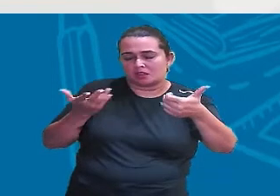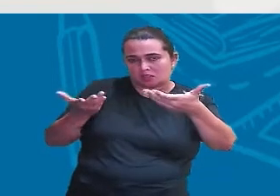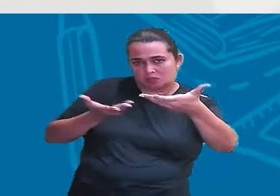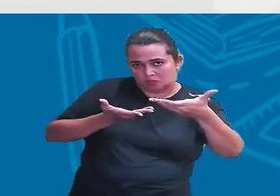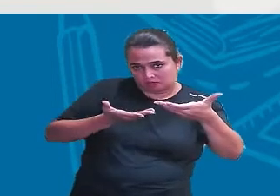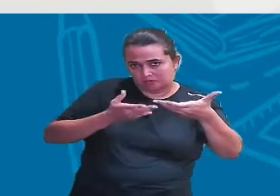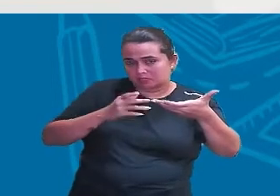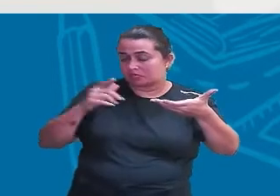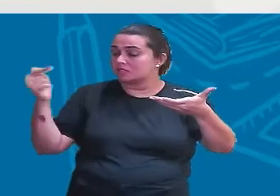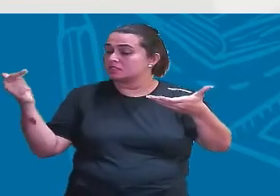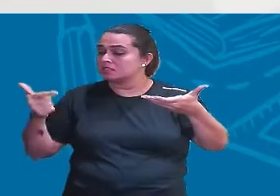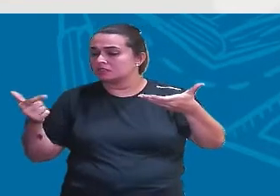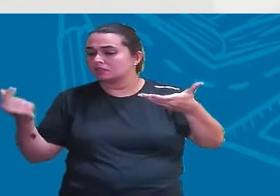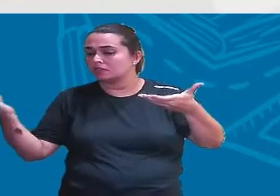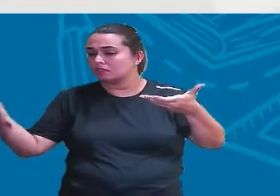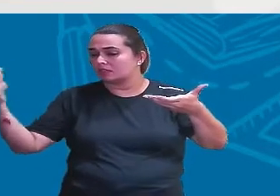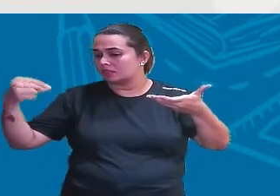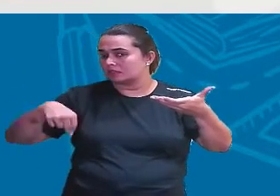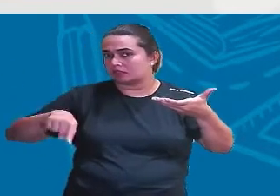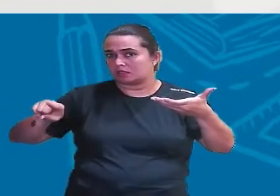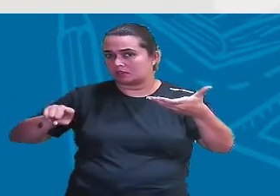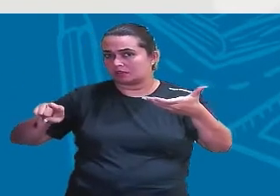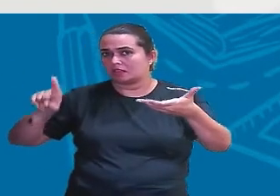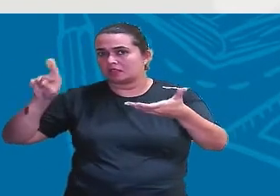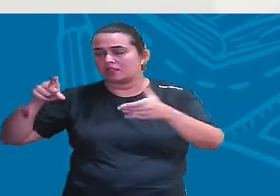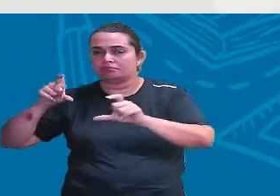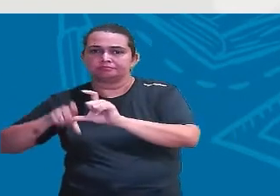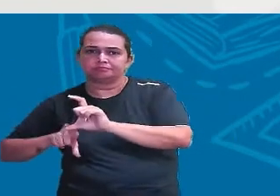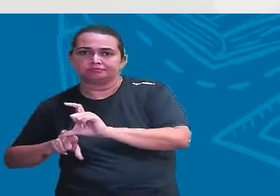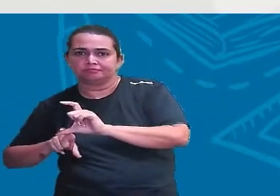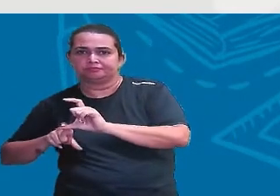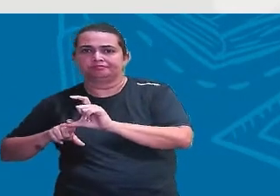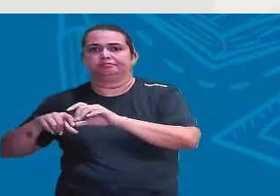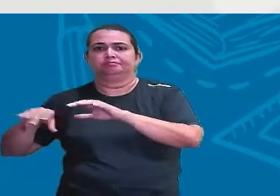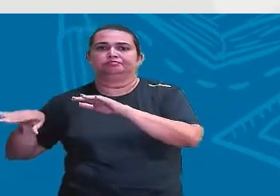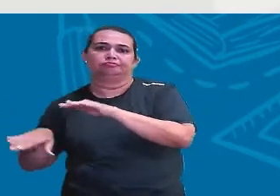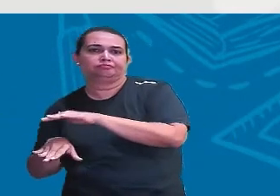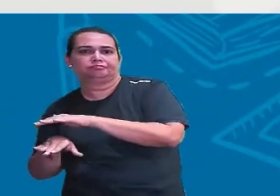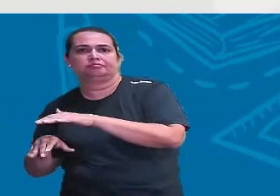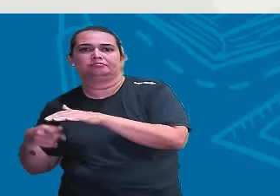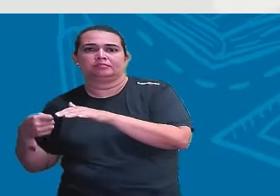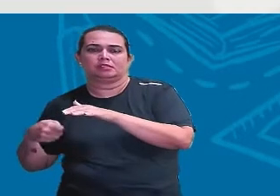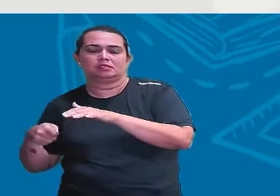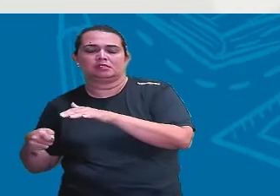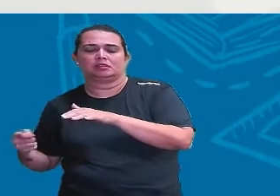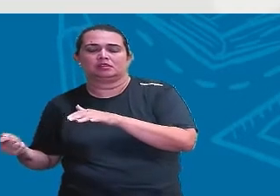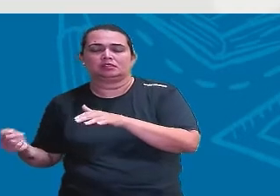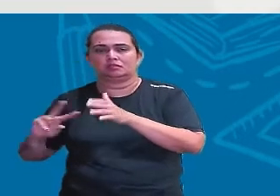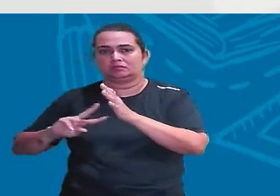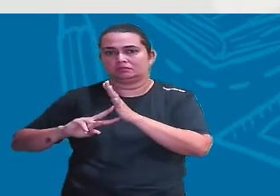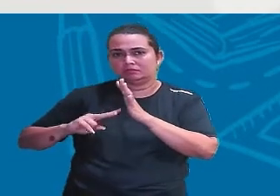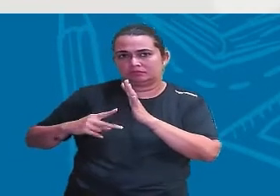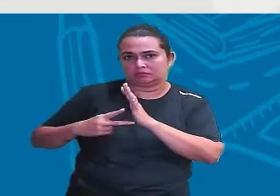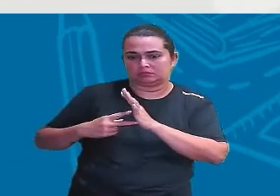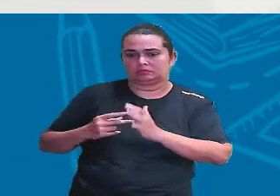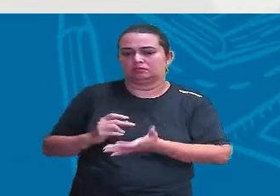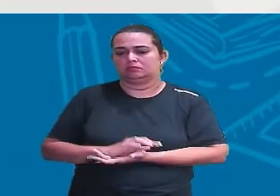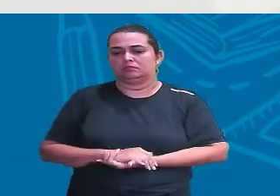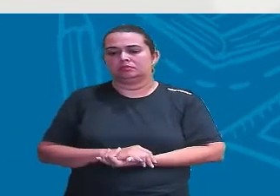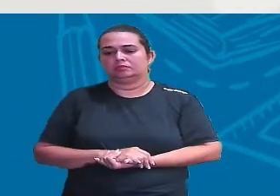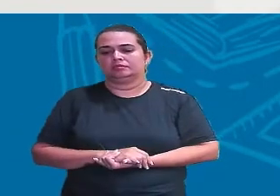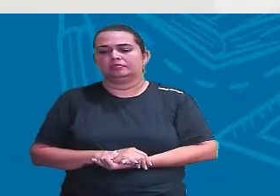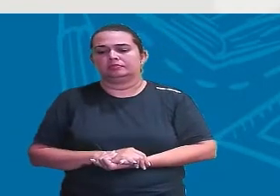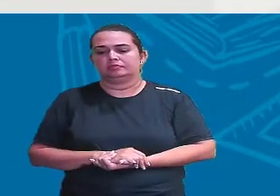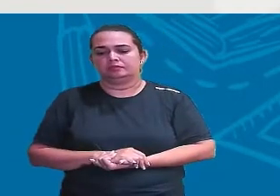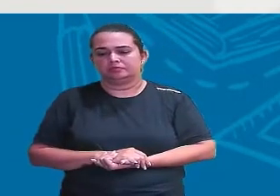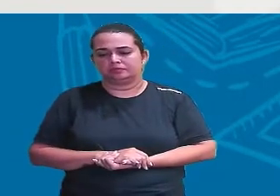Ele pediu o complemento aí para explicar o porquê de o convidado não ter vindo. Agora, Ziraldo